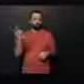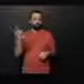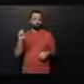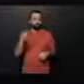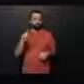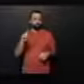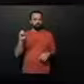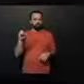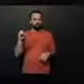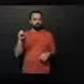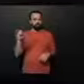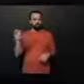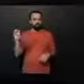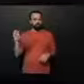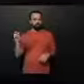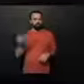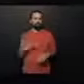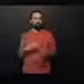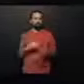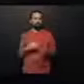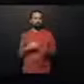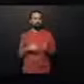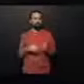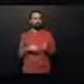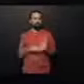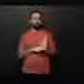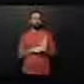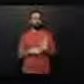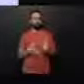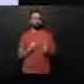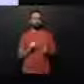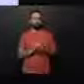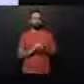E por último, tarefas.